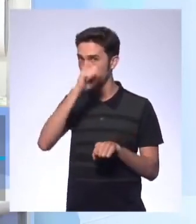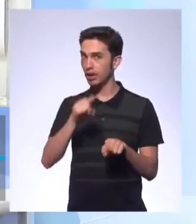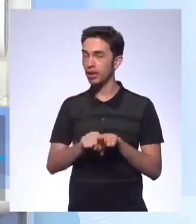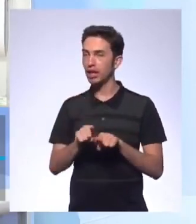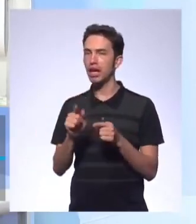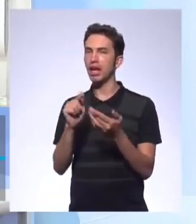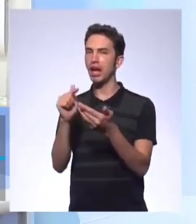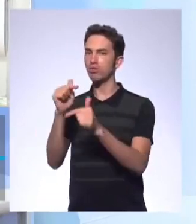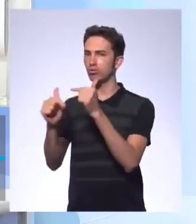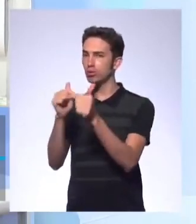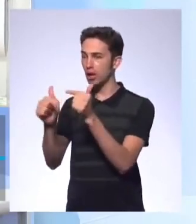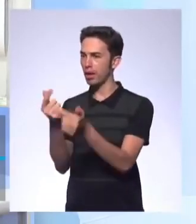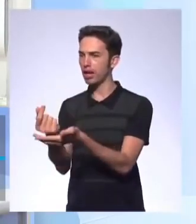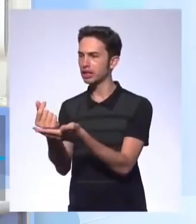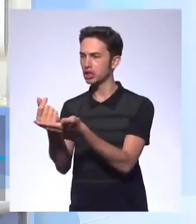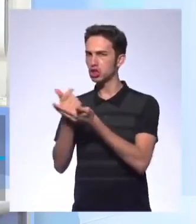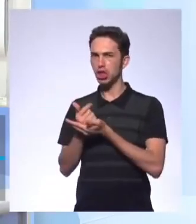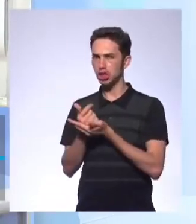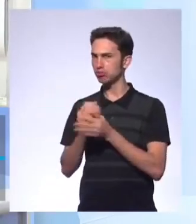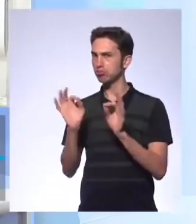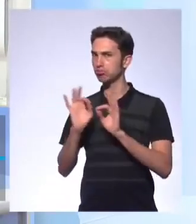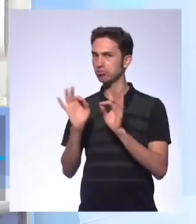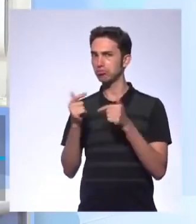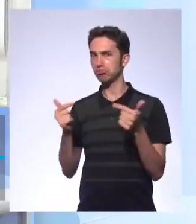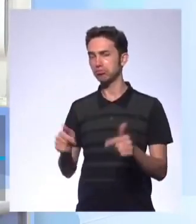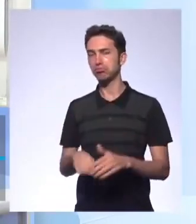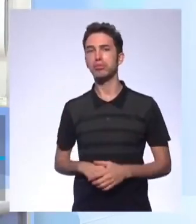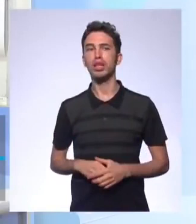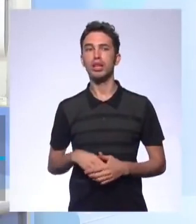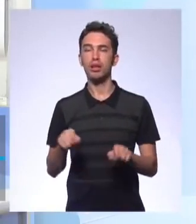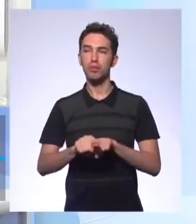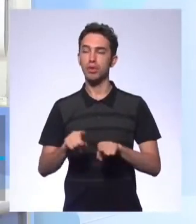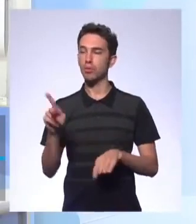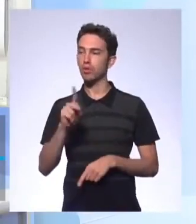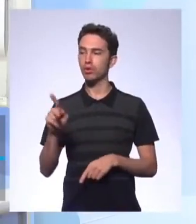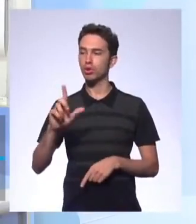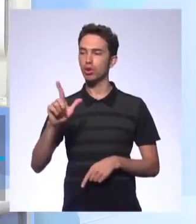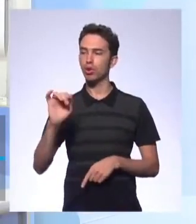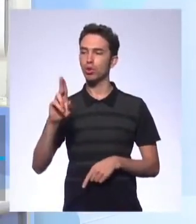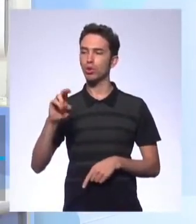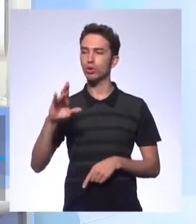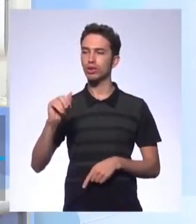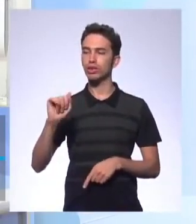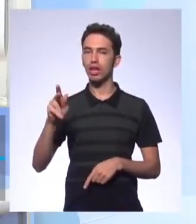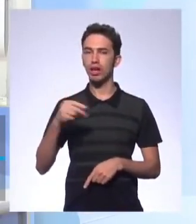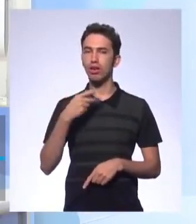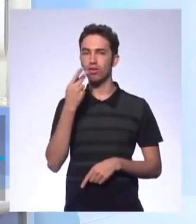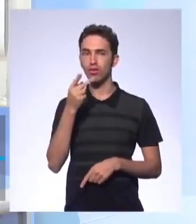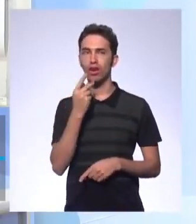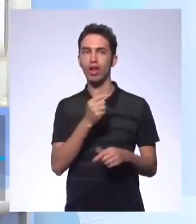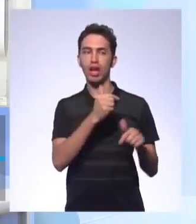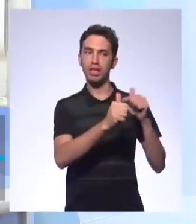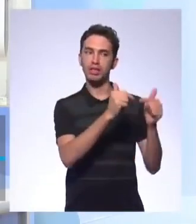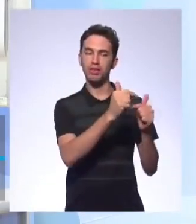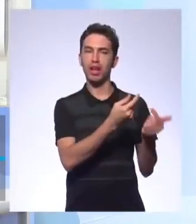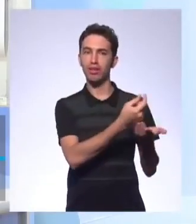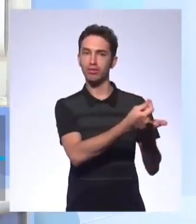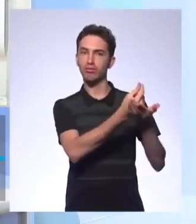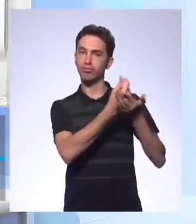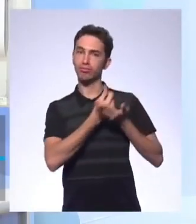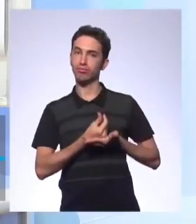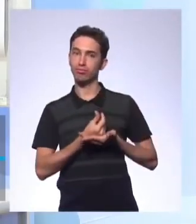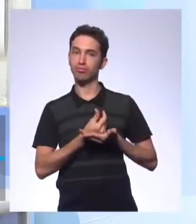Mas legal que você tenha participado. O Pro Luciano também, atividade remunerada. Ah, muito obrigada,